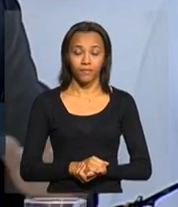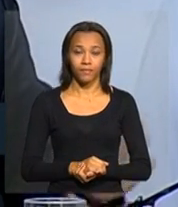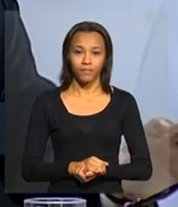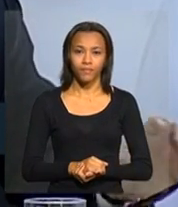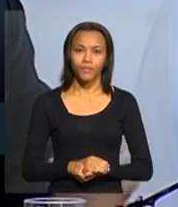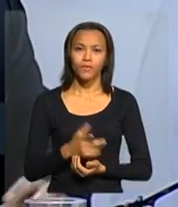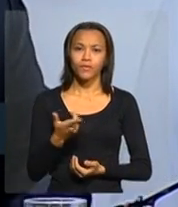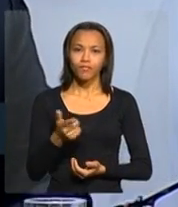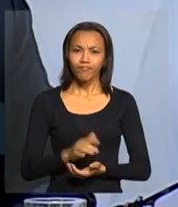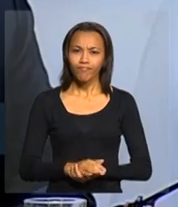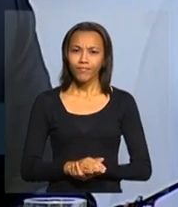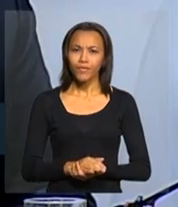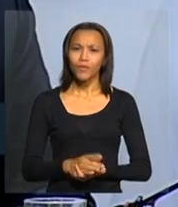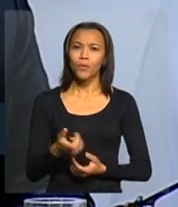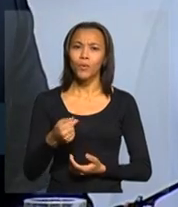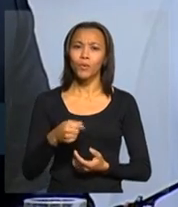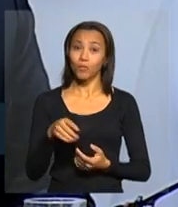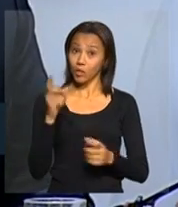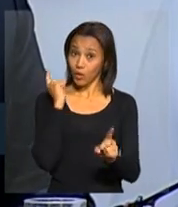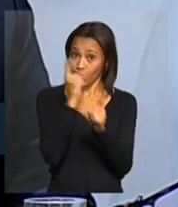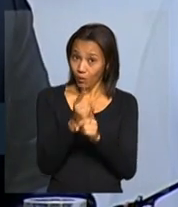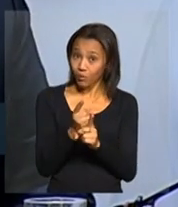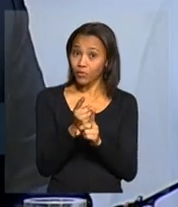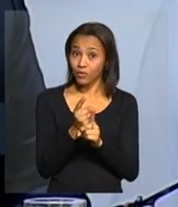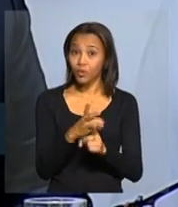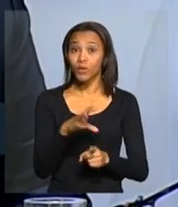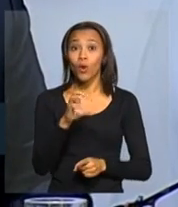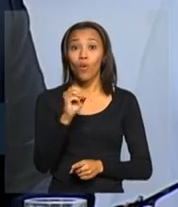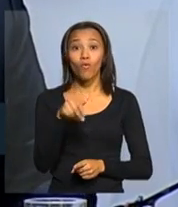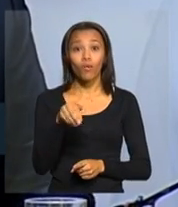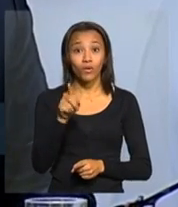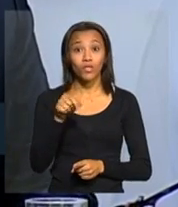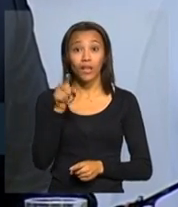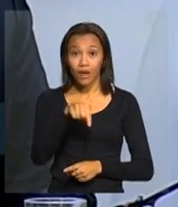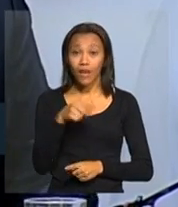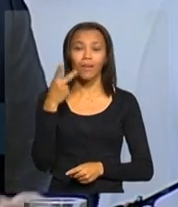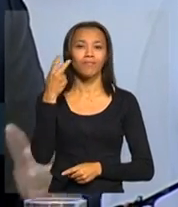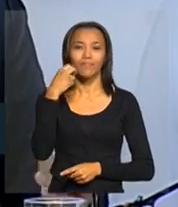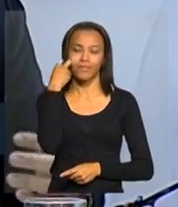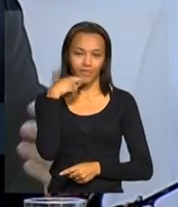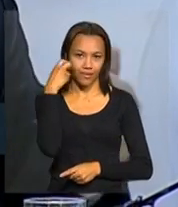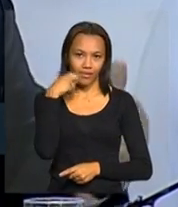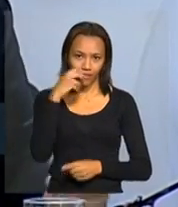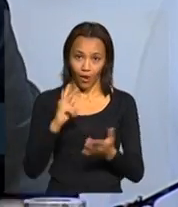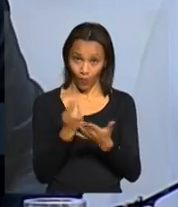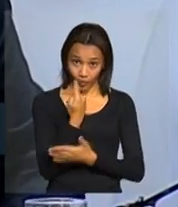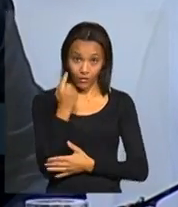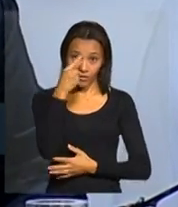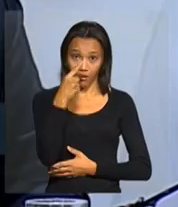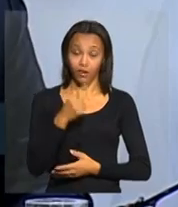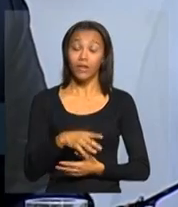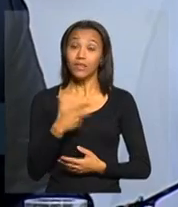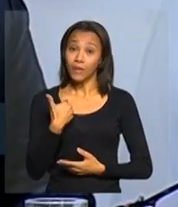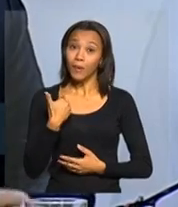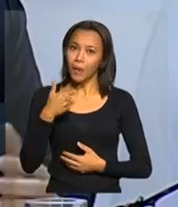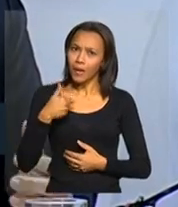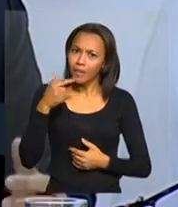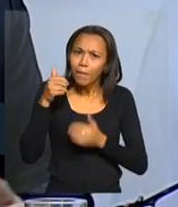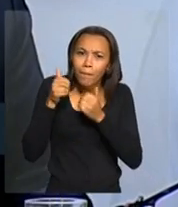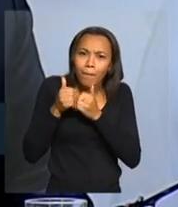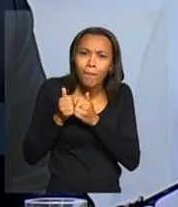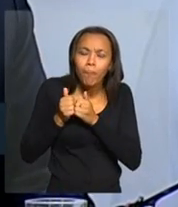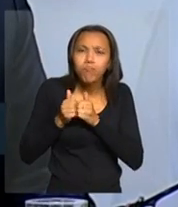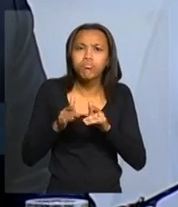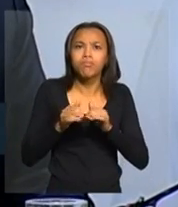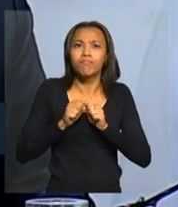1999, no Congresso de Brasileiro de Nefrologia, no Rio Grande do Norte. E, a partir daí, essa campanha se intensificou